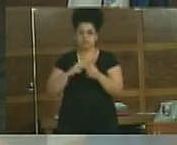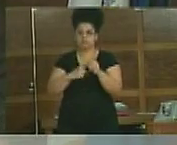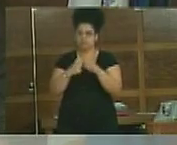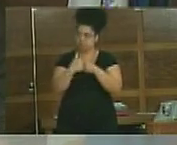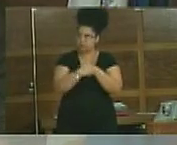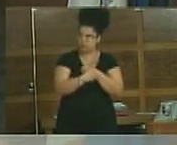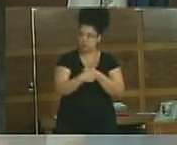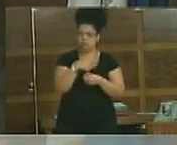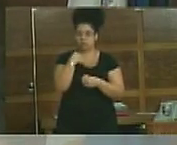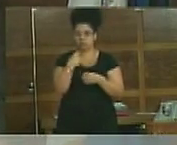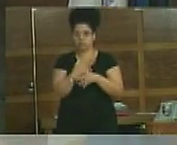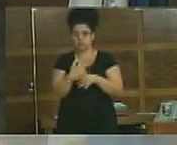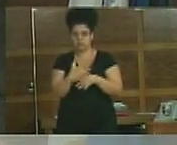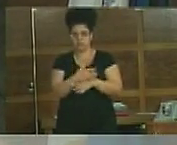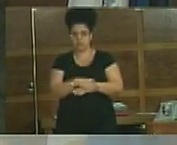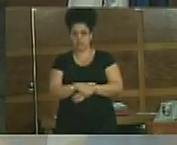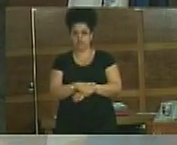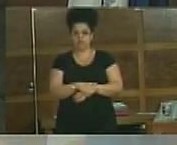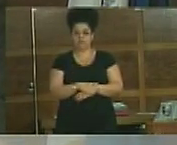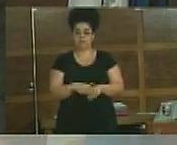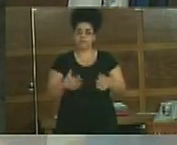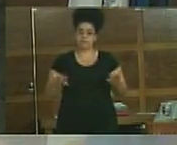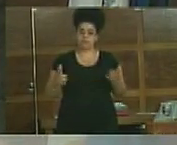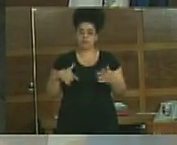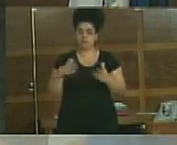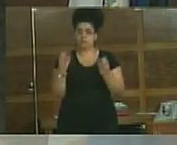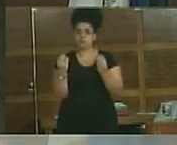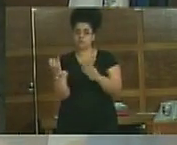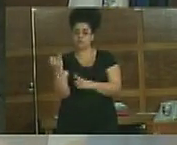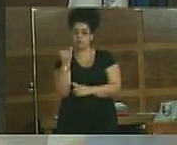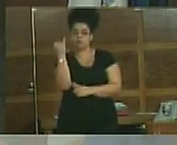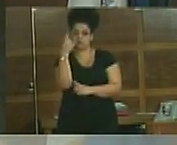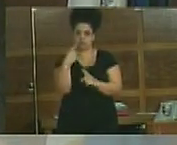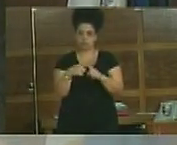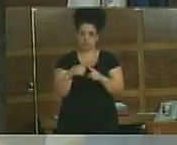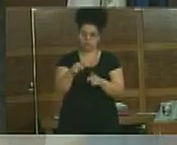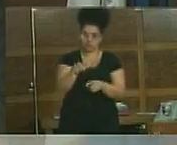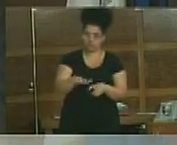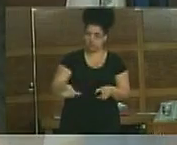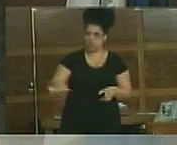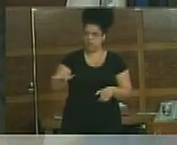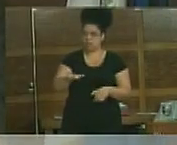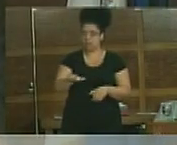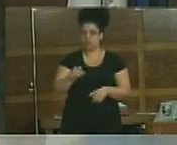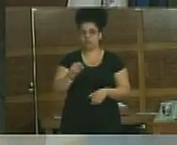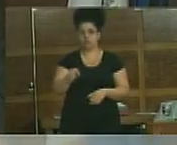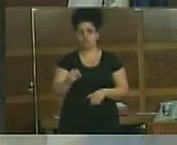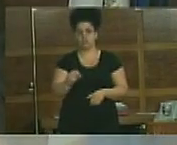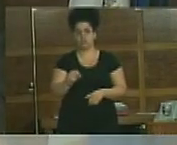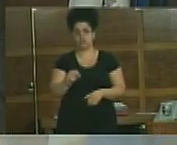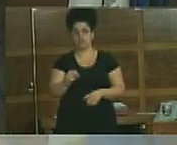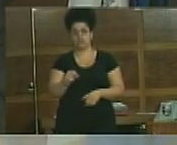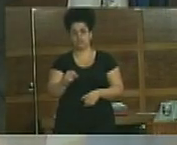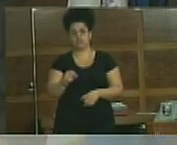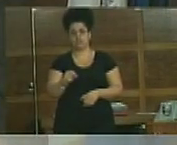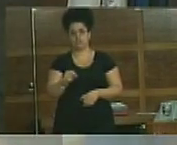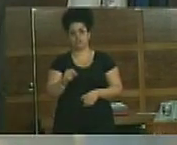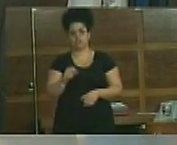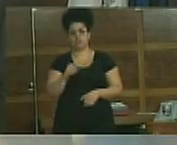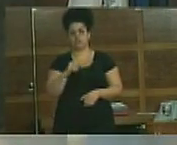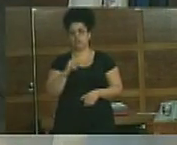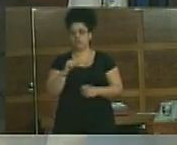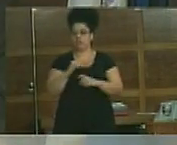nossas comunidades. Então, é muito importante, porque ali é o acesso ali dos moradores,